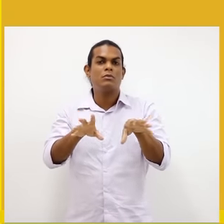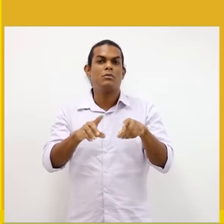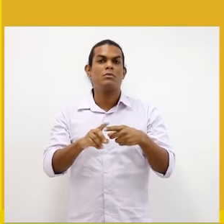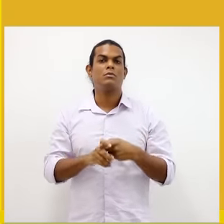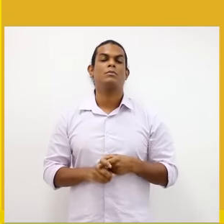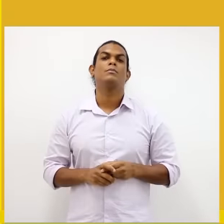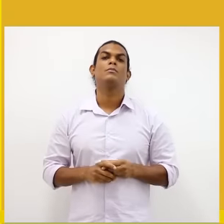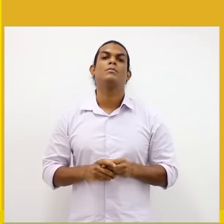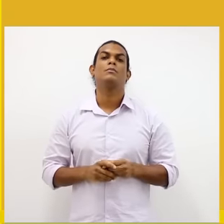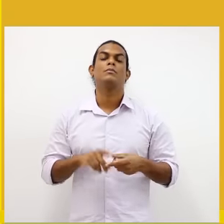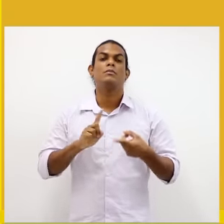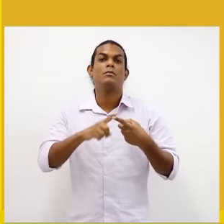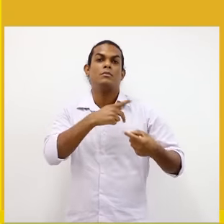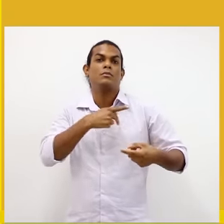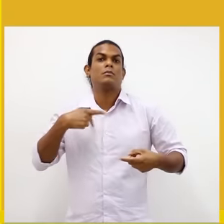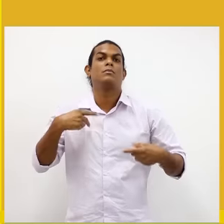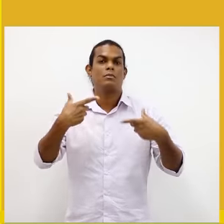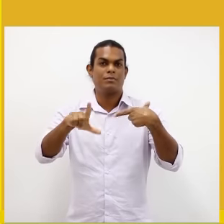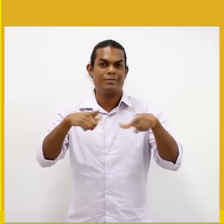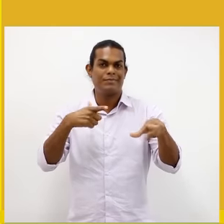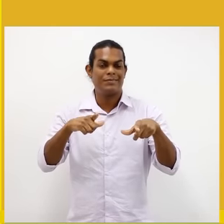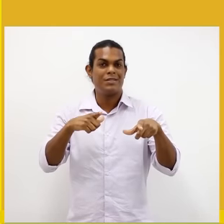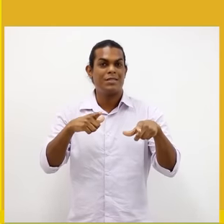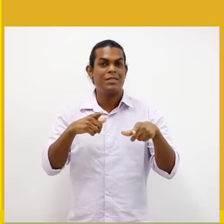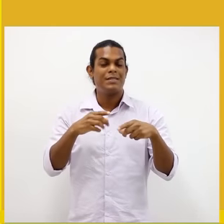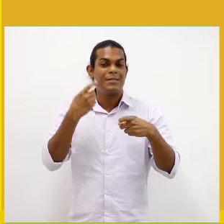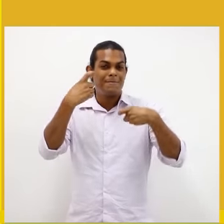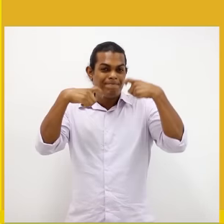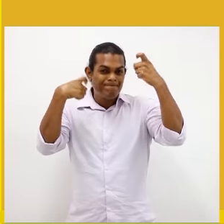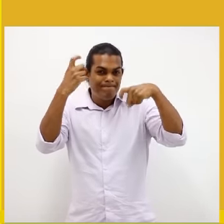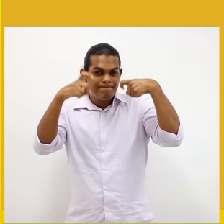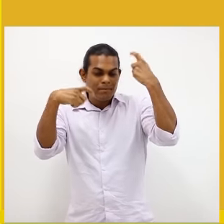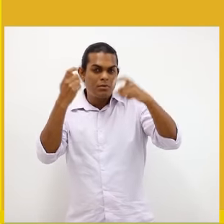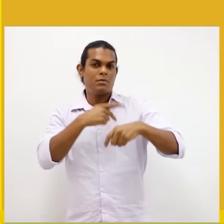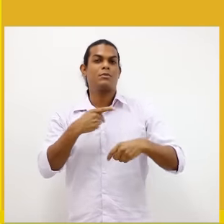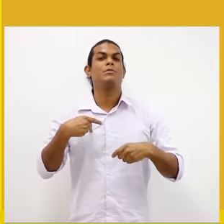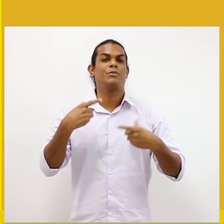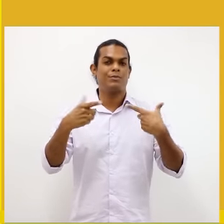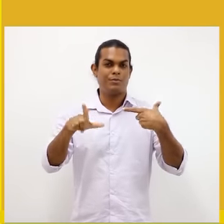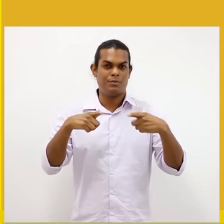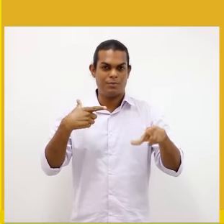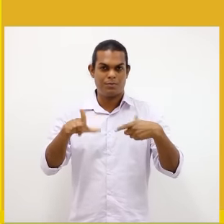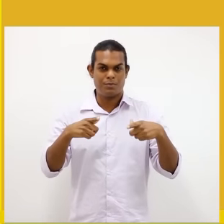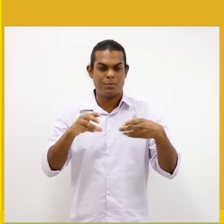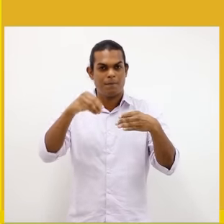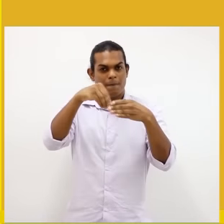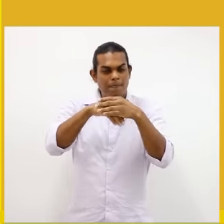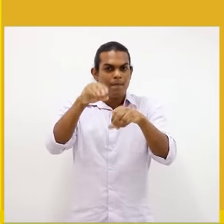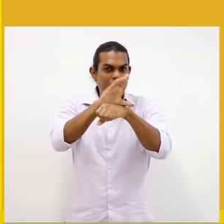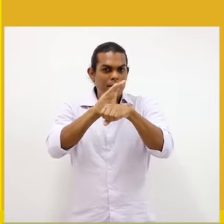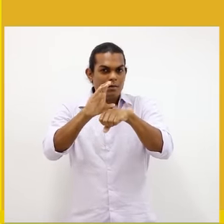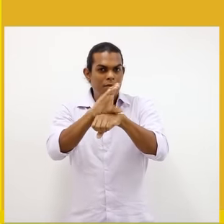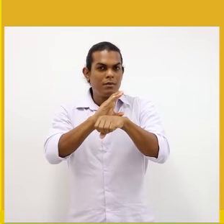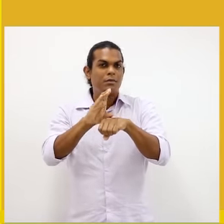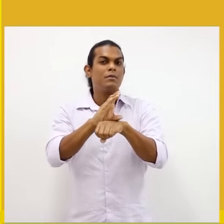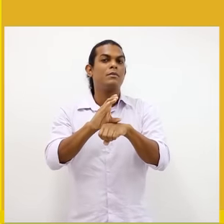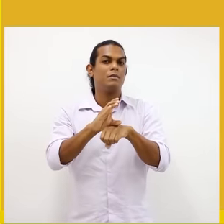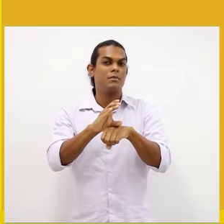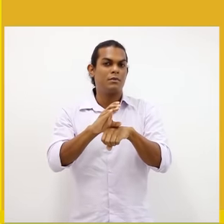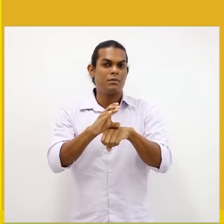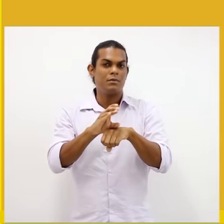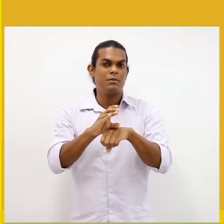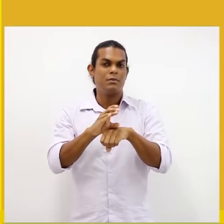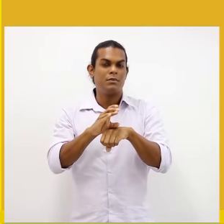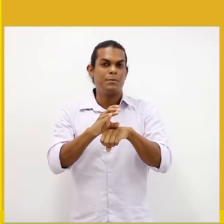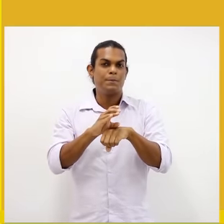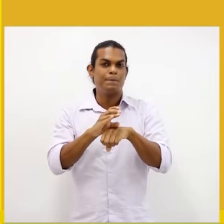saúde do trabalhador. Ora, já vê-se uma preocupação quanto à saúde do trabalhador já em instituto constitucional. E nós vemos que